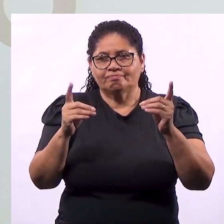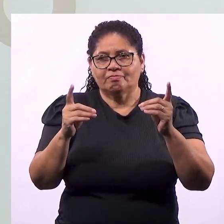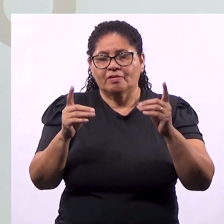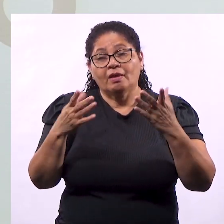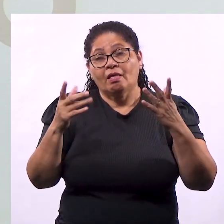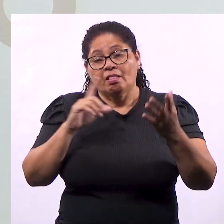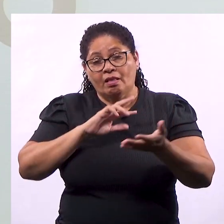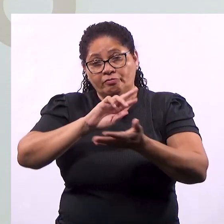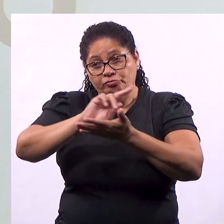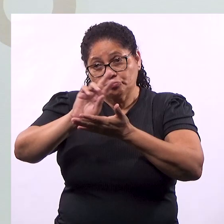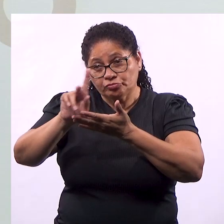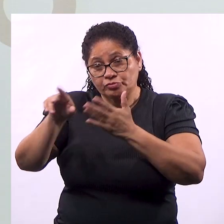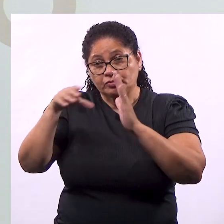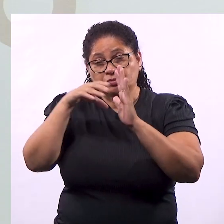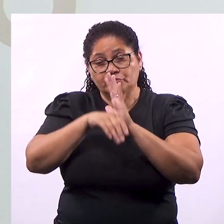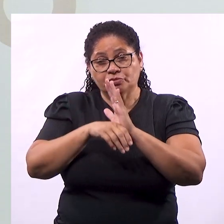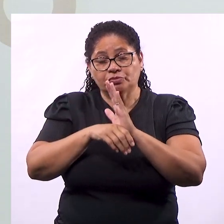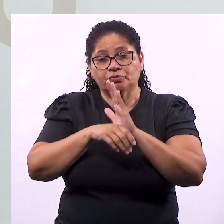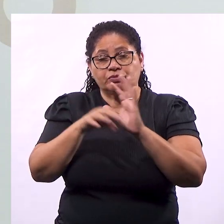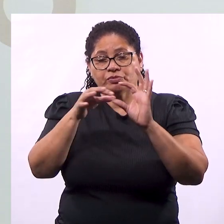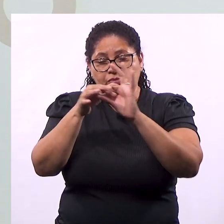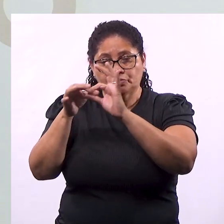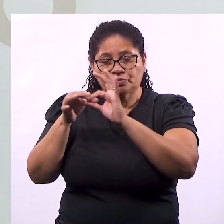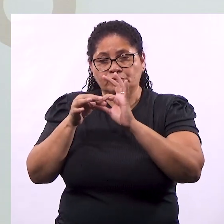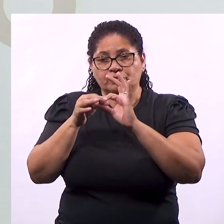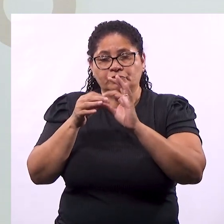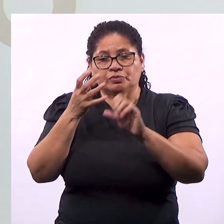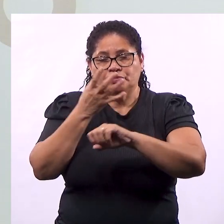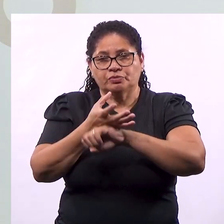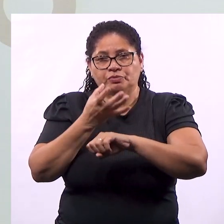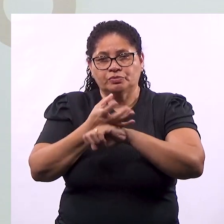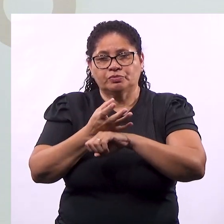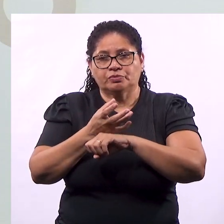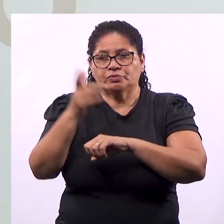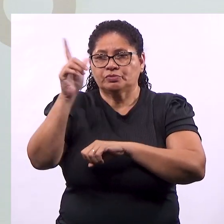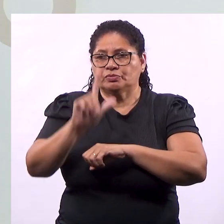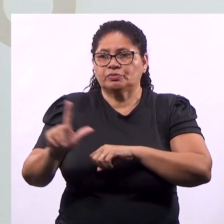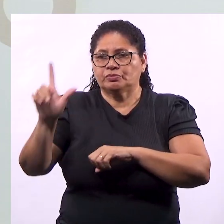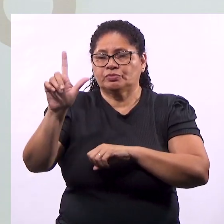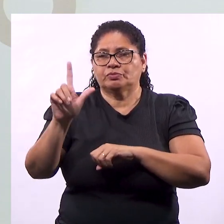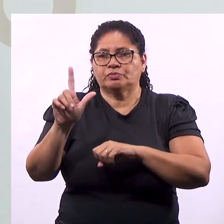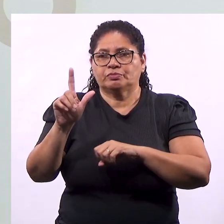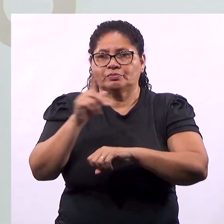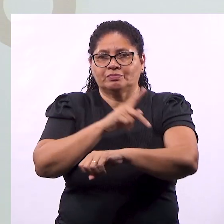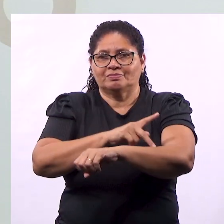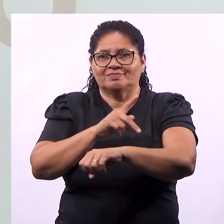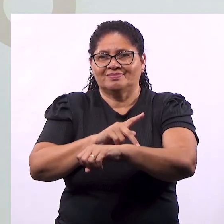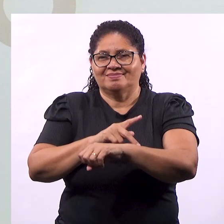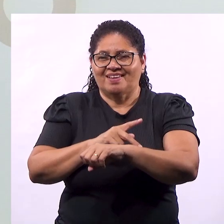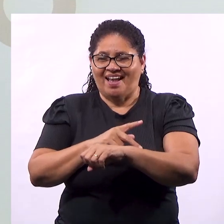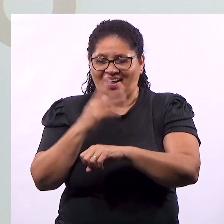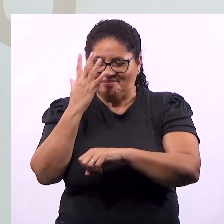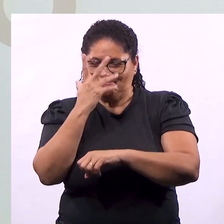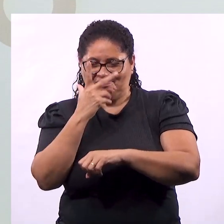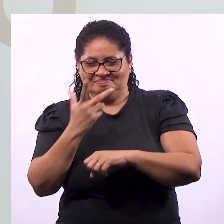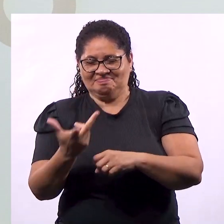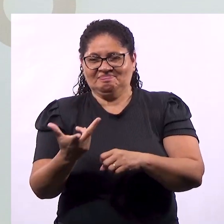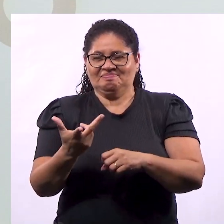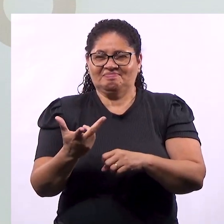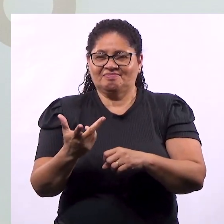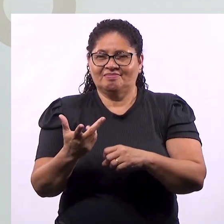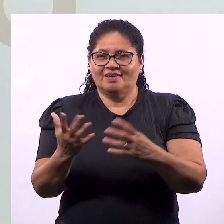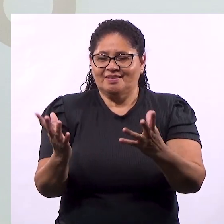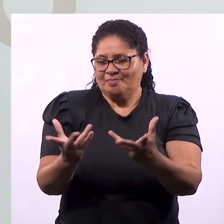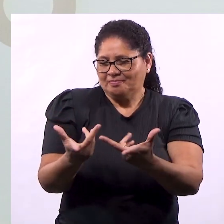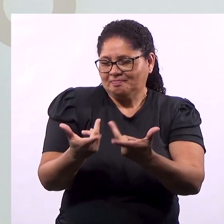além dos demais conceitos articulados com as outras disciplinas e com a licenciatura em pedagogia Ai que demais